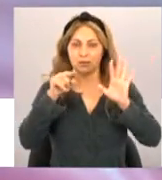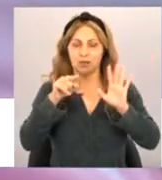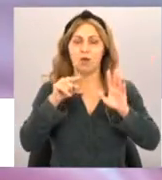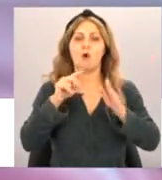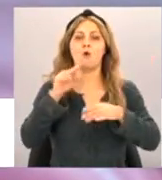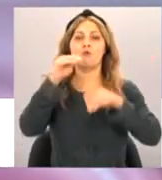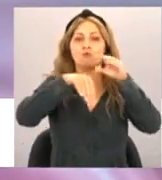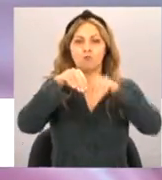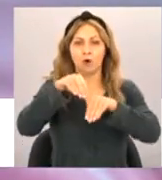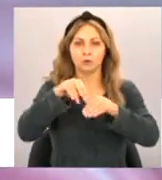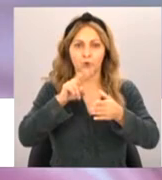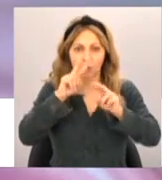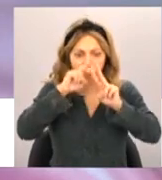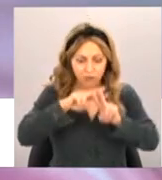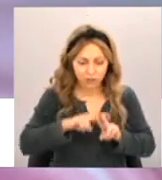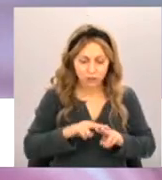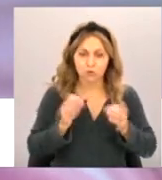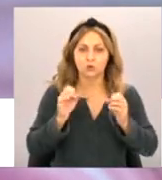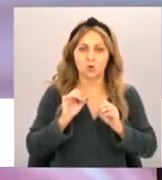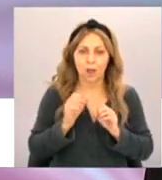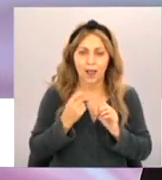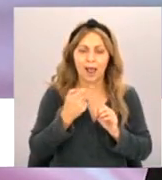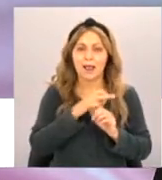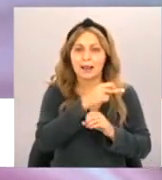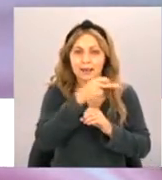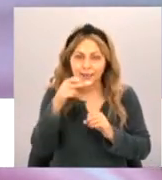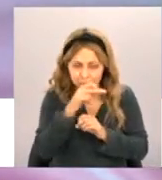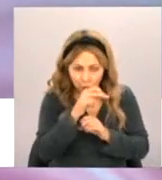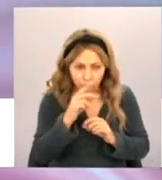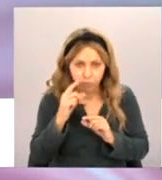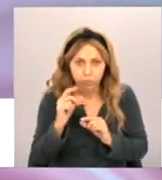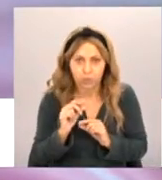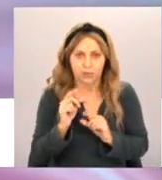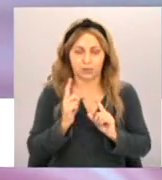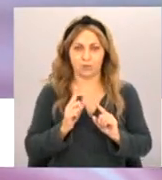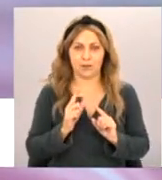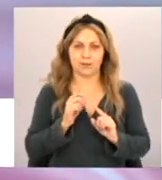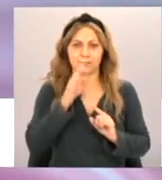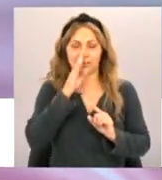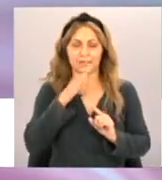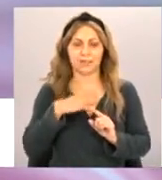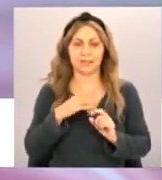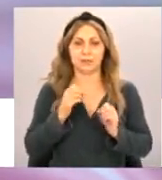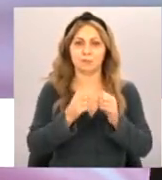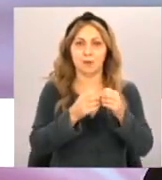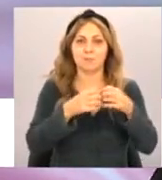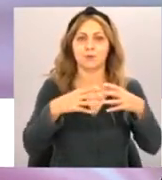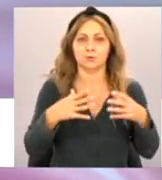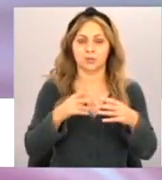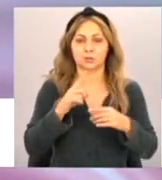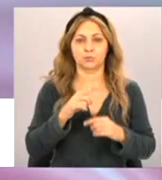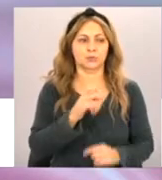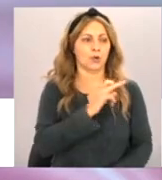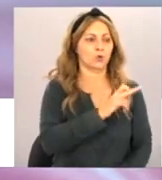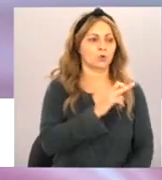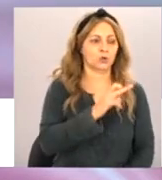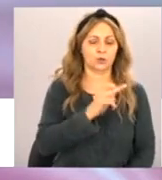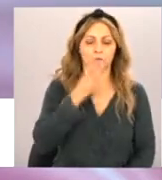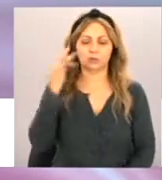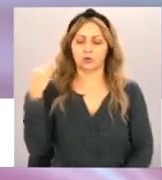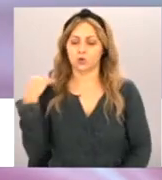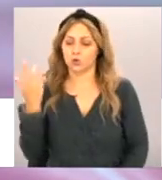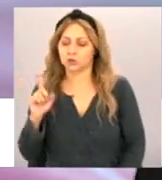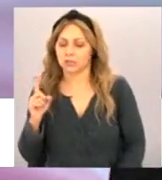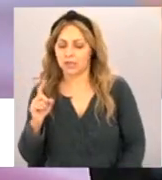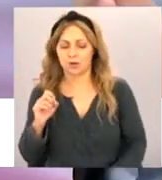e quem vai votar no PS porque espera uma maioria absoluta e depois se encontra no governo com o Rui Rio e sem António